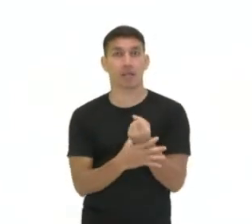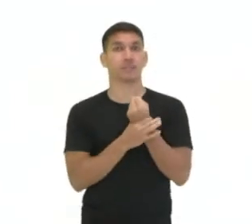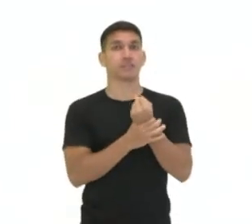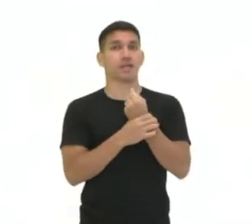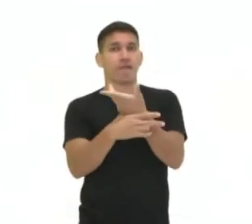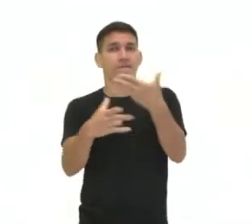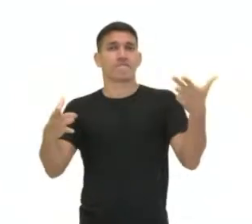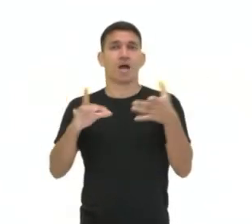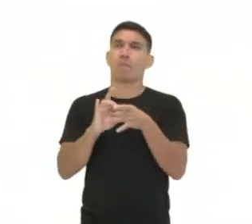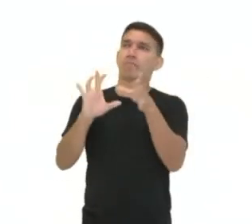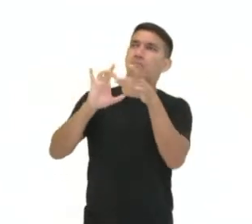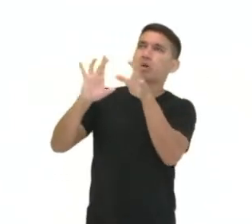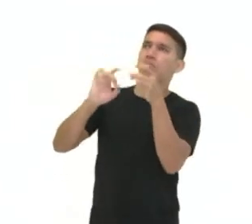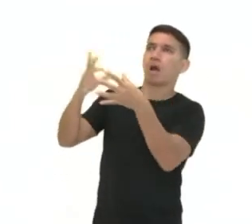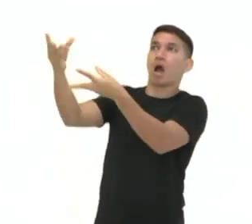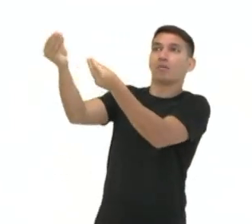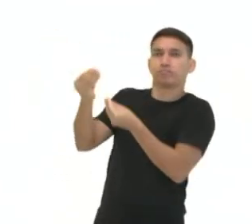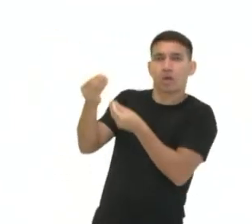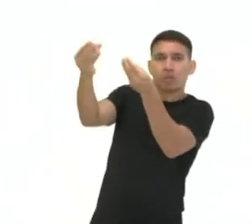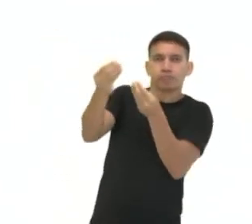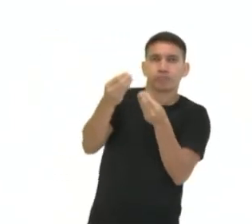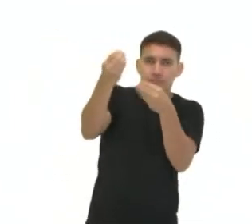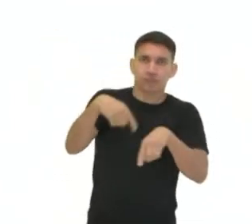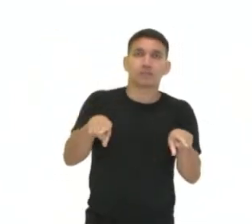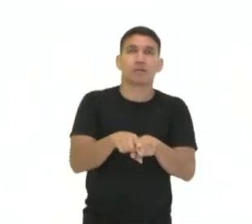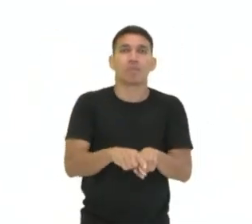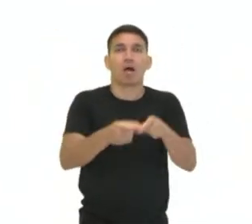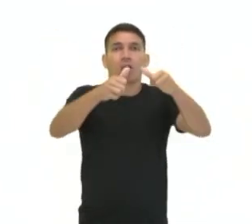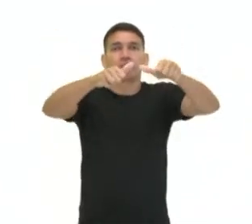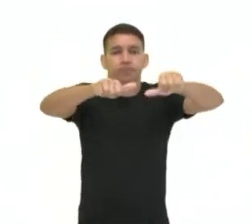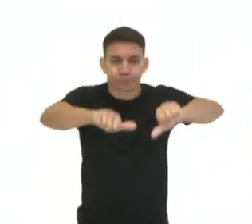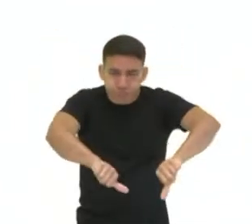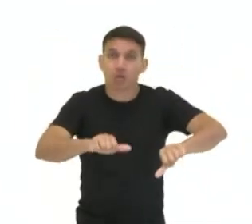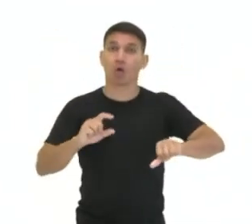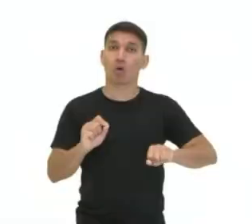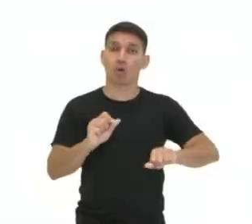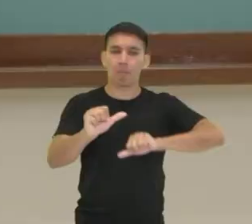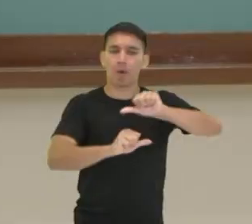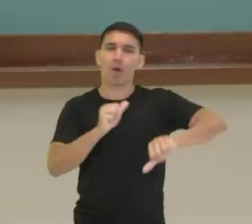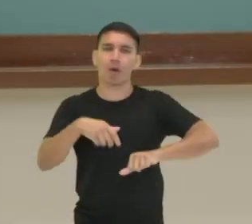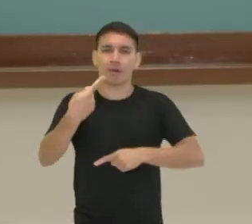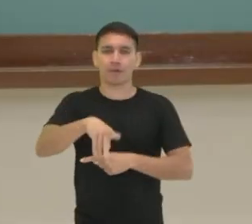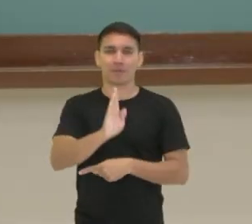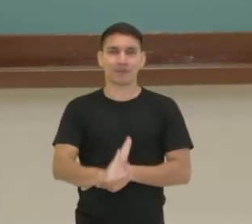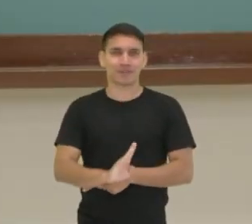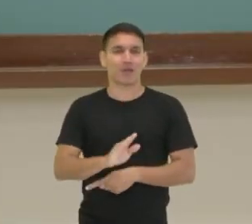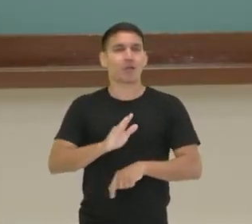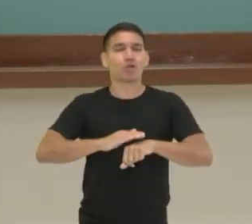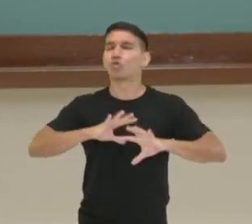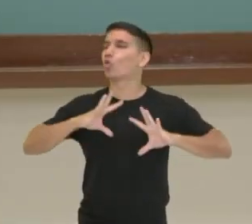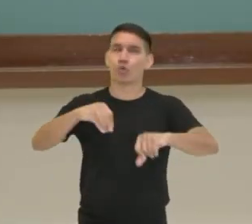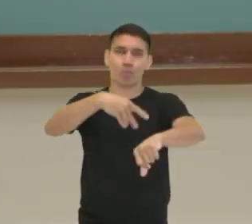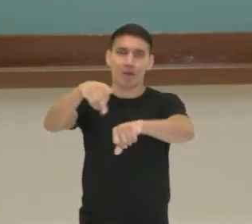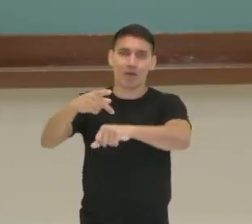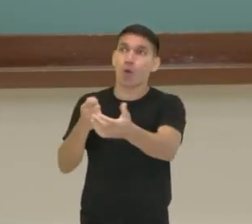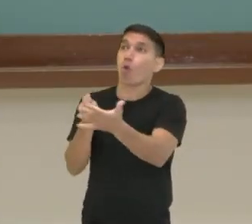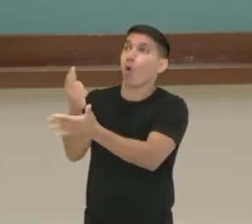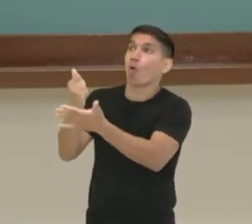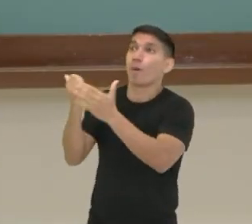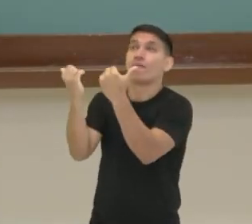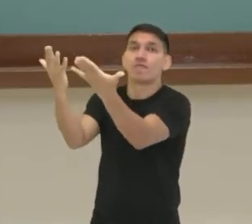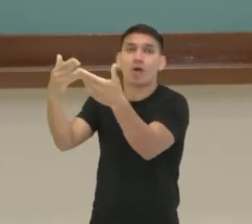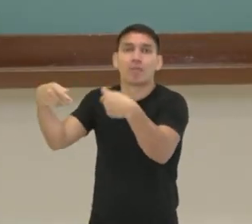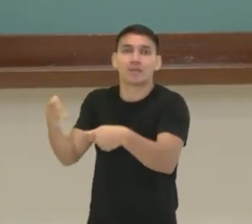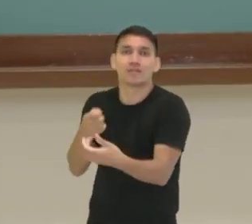para importações, levou a uma queda das reservas cambiais brasileiras. Ocorre que todo país, quando ele compra um produto de fora, ele tem que